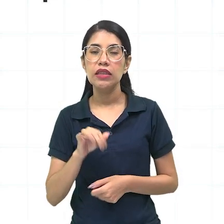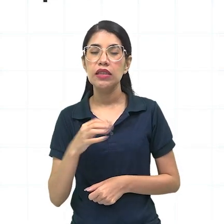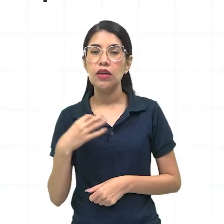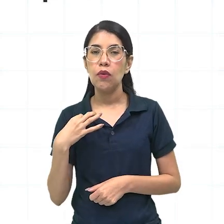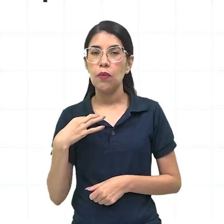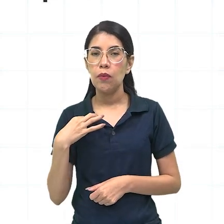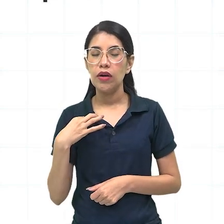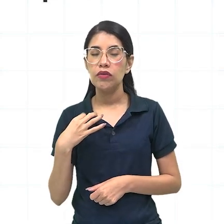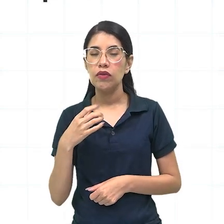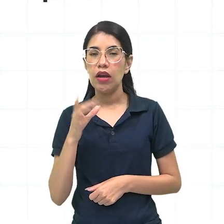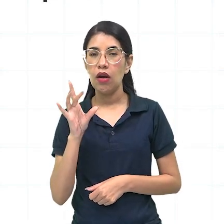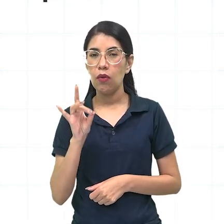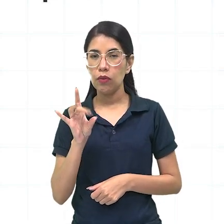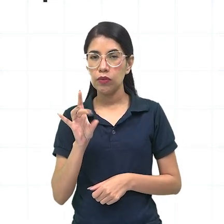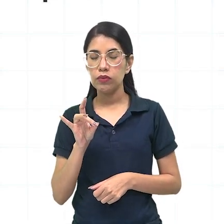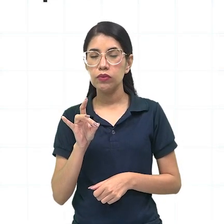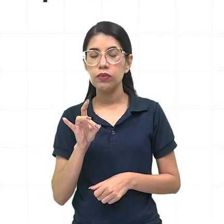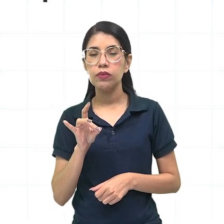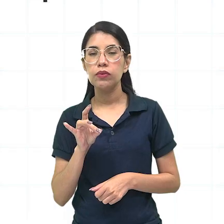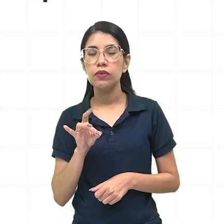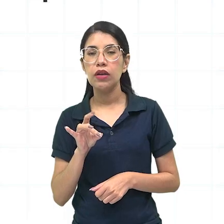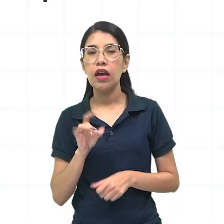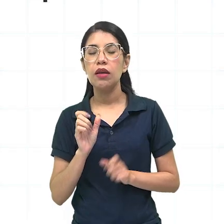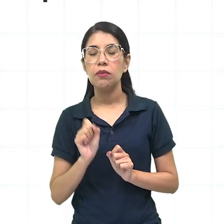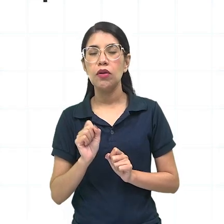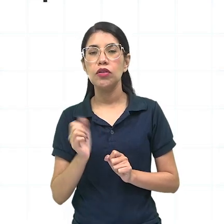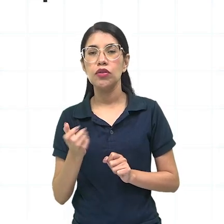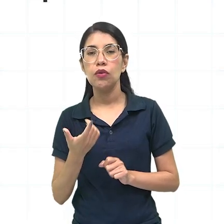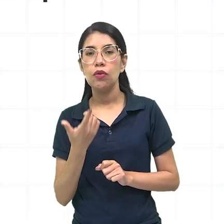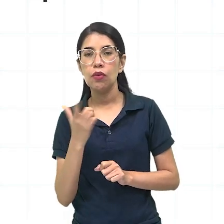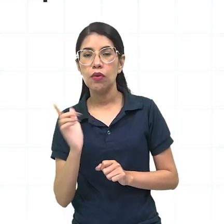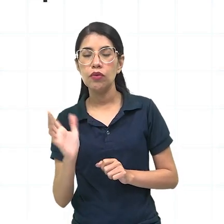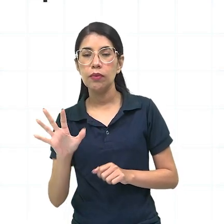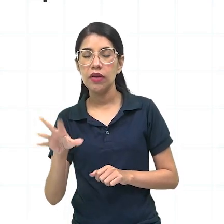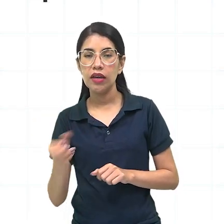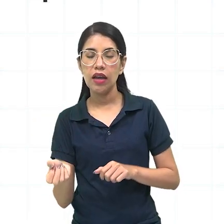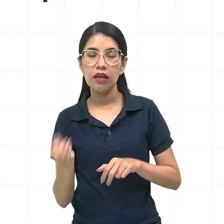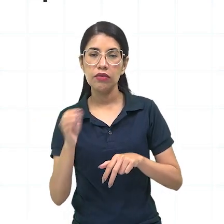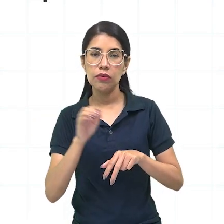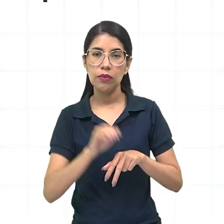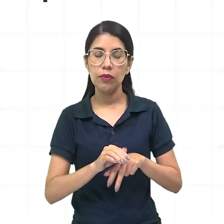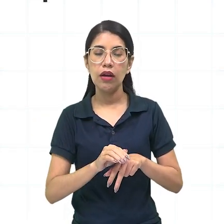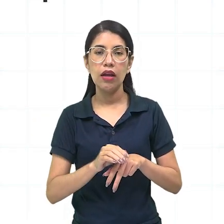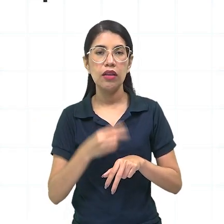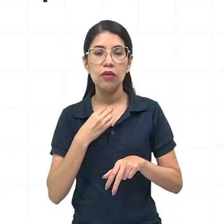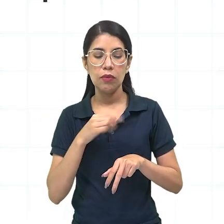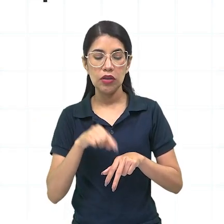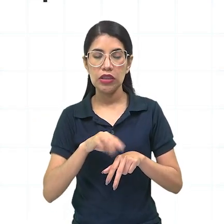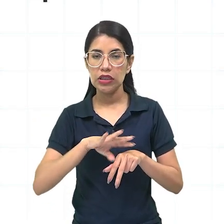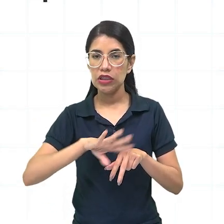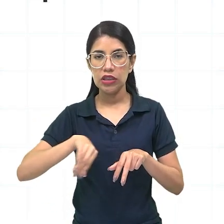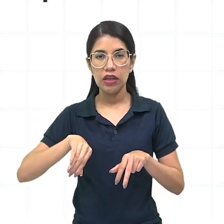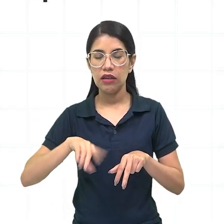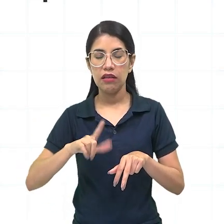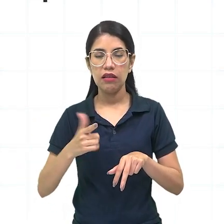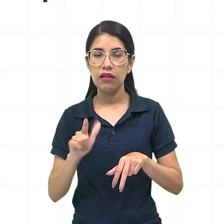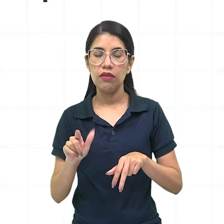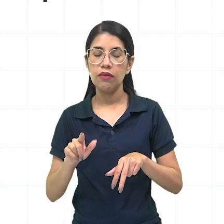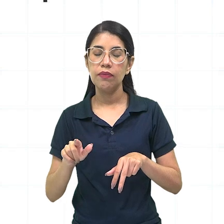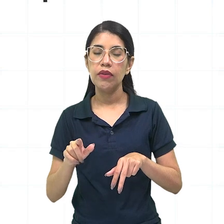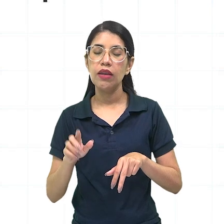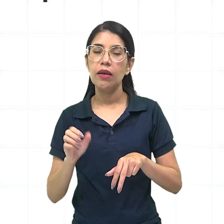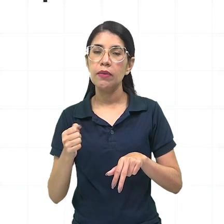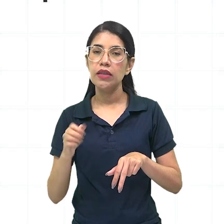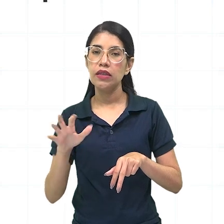se encharque e ficar cheio de sangue, aí você pode colocar outro pano por cima. Não tire aquele que já está encharcado